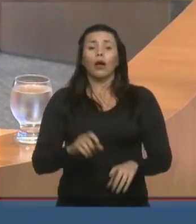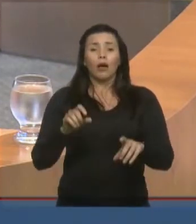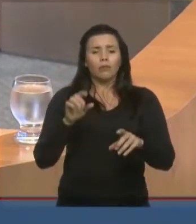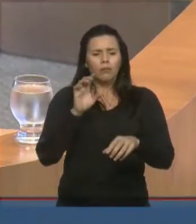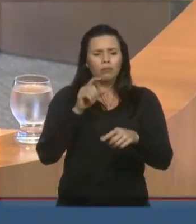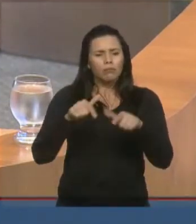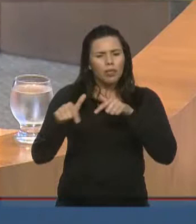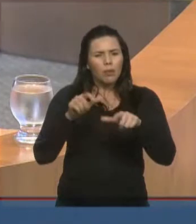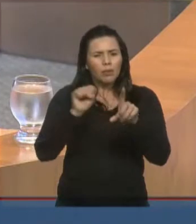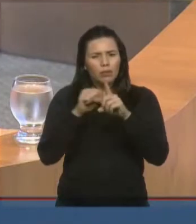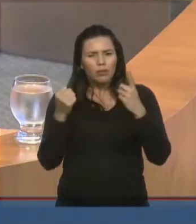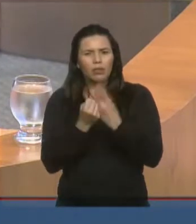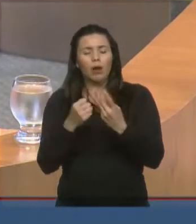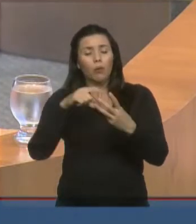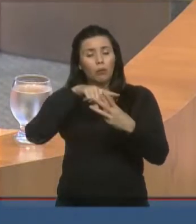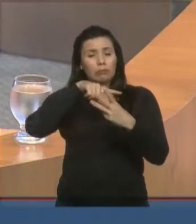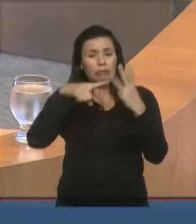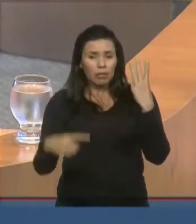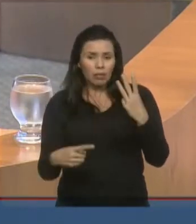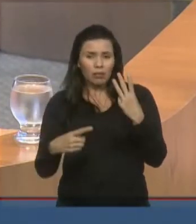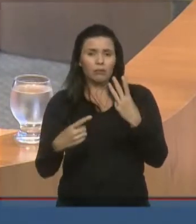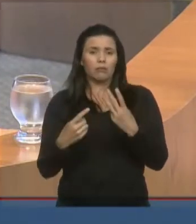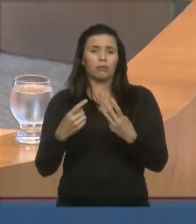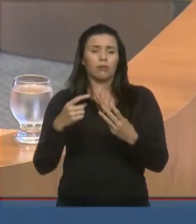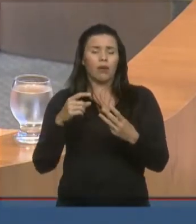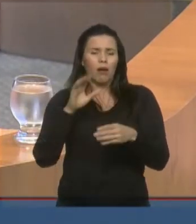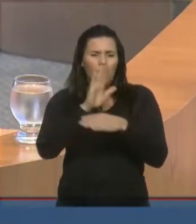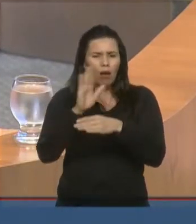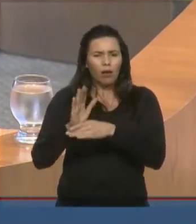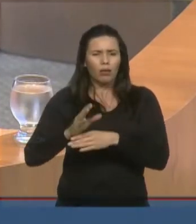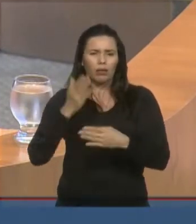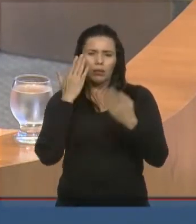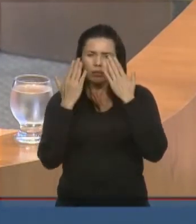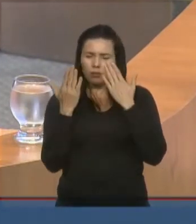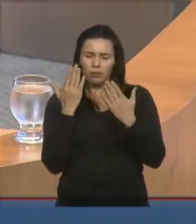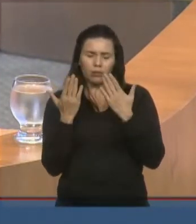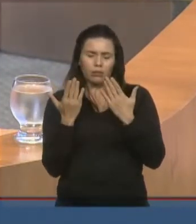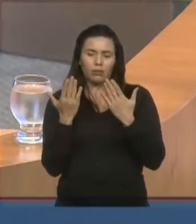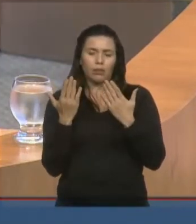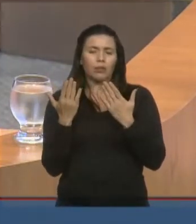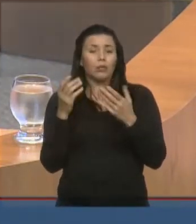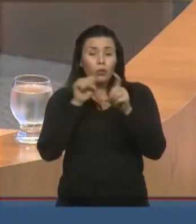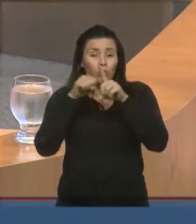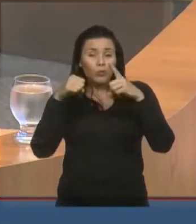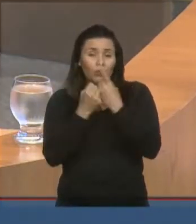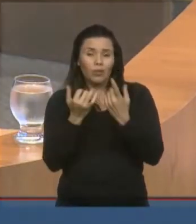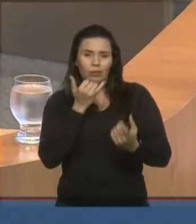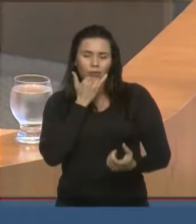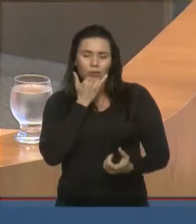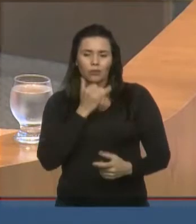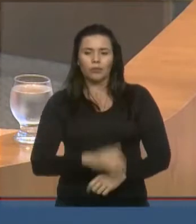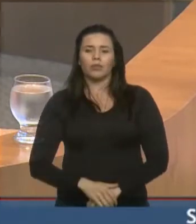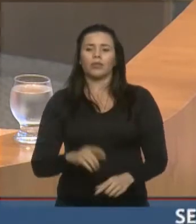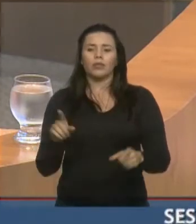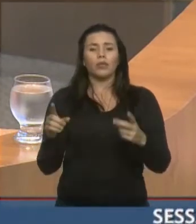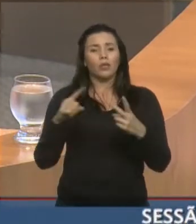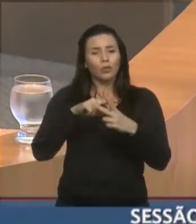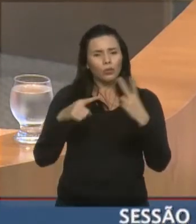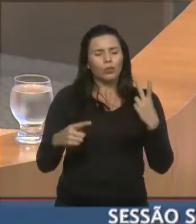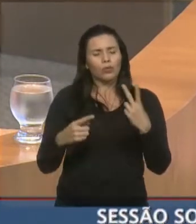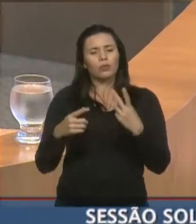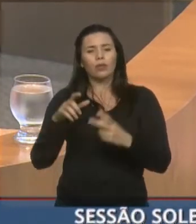13 assistentes sociais, além de 5 auxiliares de perícia médico-legal, 2 servidores administrativos,